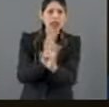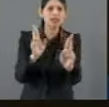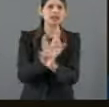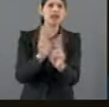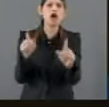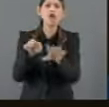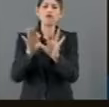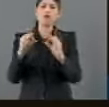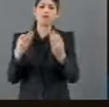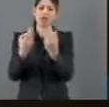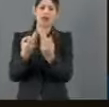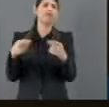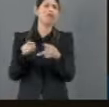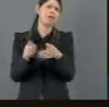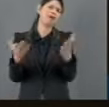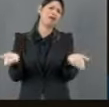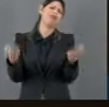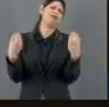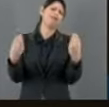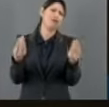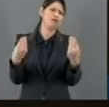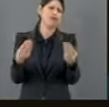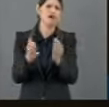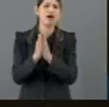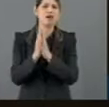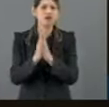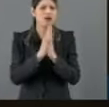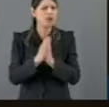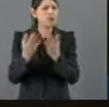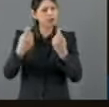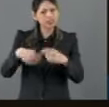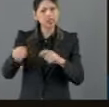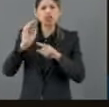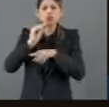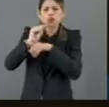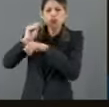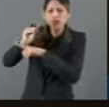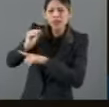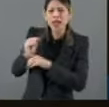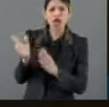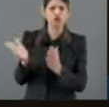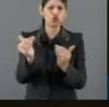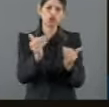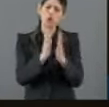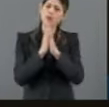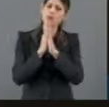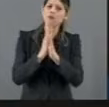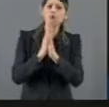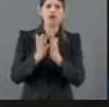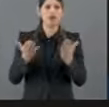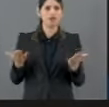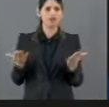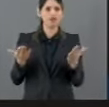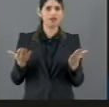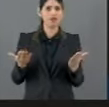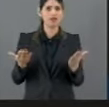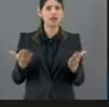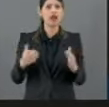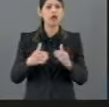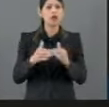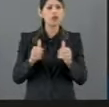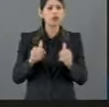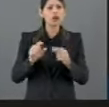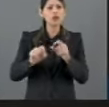e familiares. Por favor, nós temos que proteger esses jovens. Por favor, pensem de forma publicitária o que